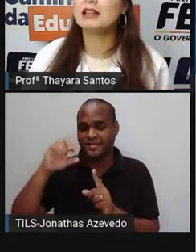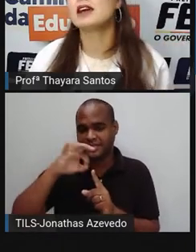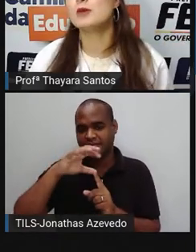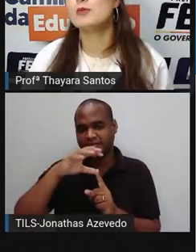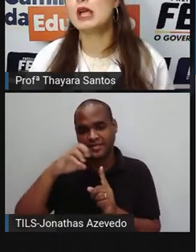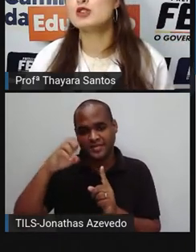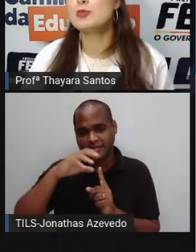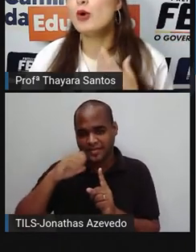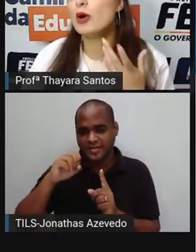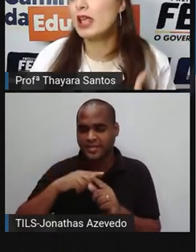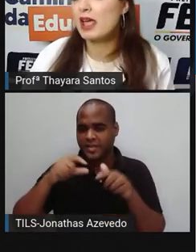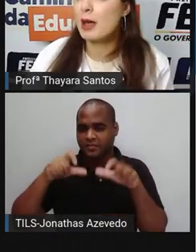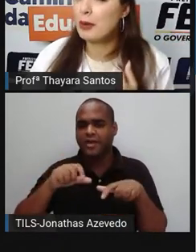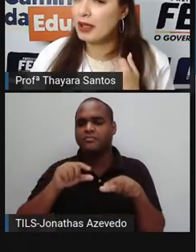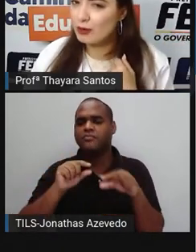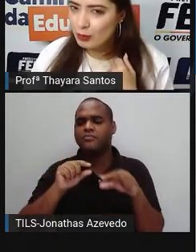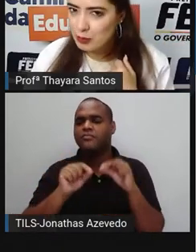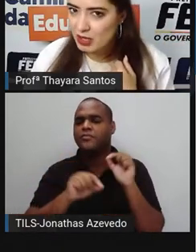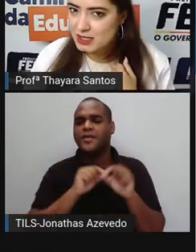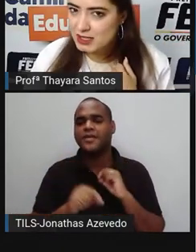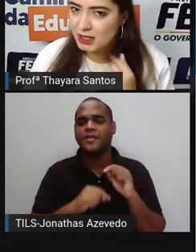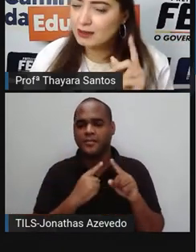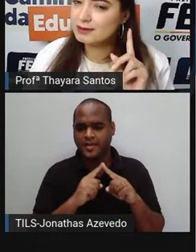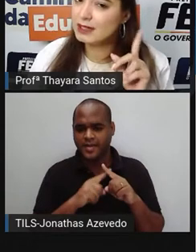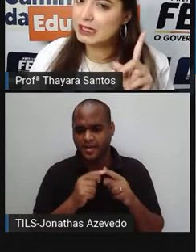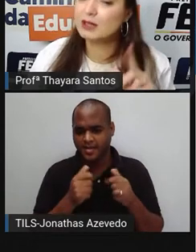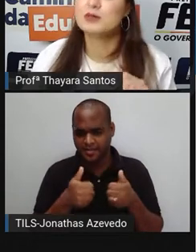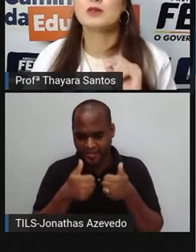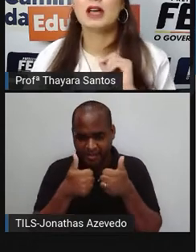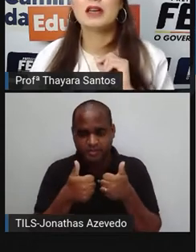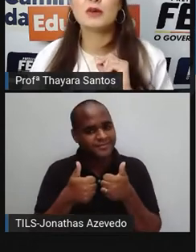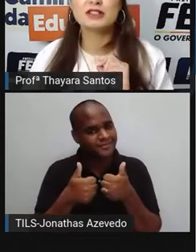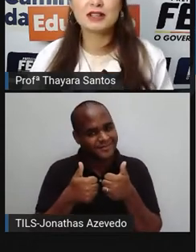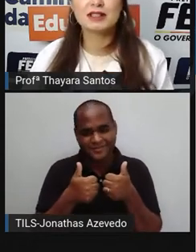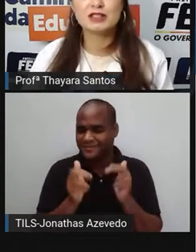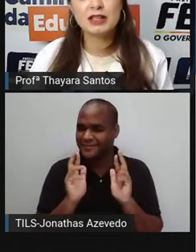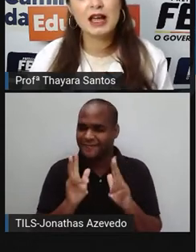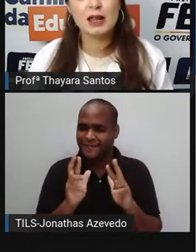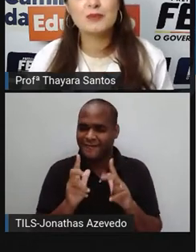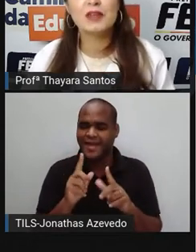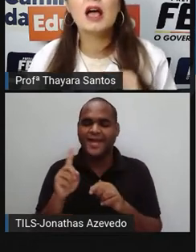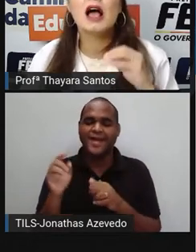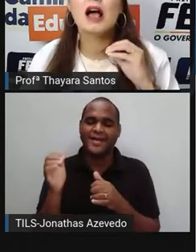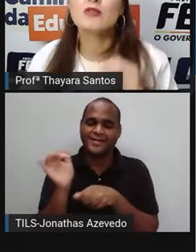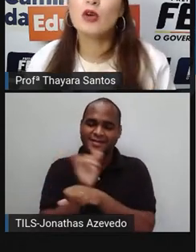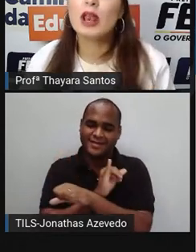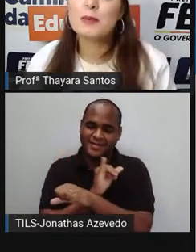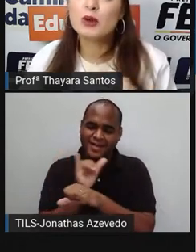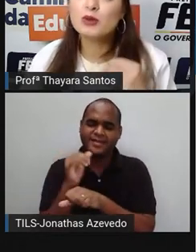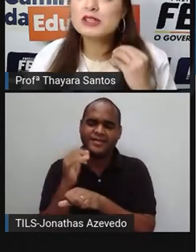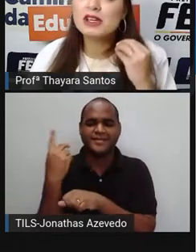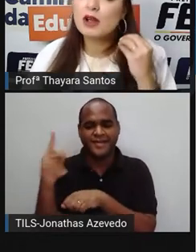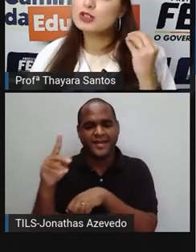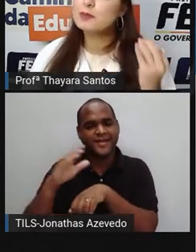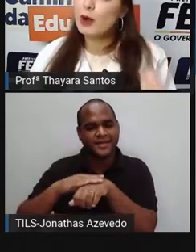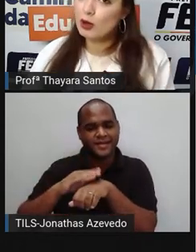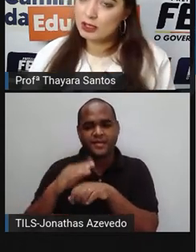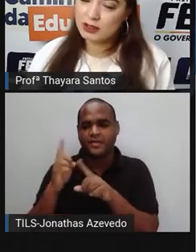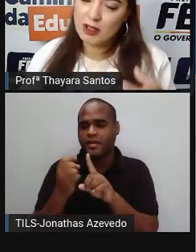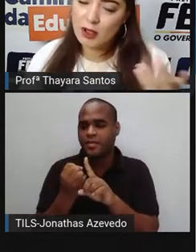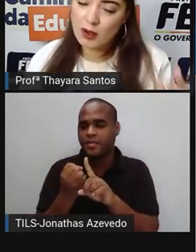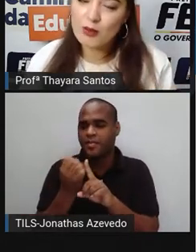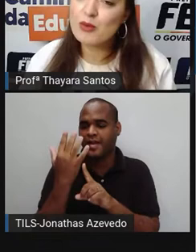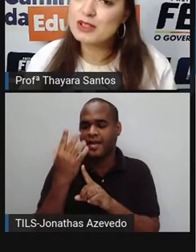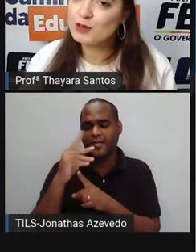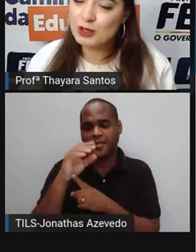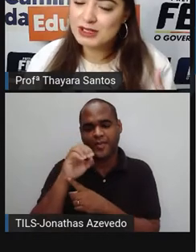atraída até aquele ambiente porque é porque a sua é boazinha não isso aí é uma está é a flor lá produz grão